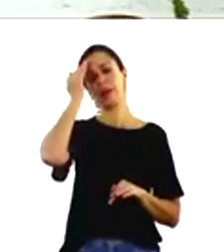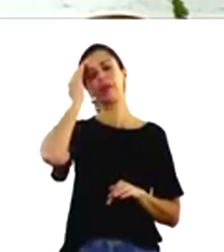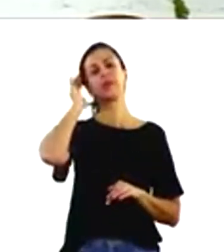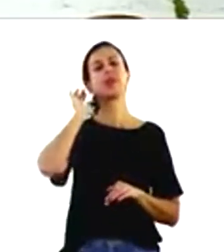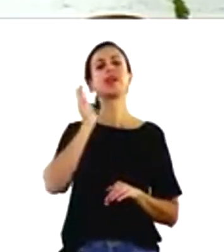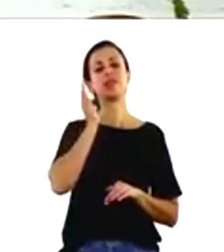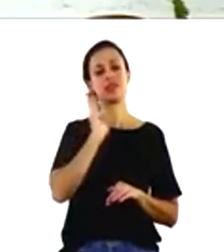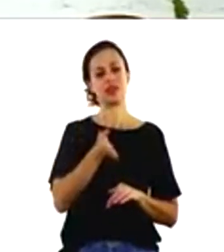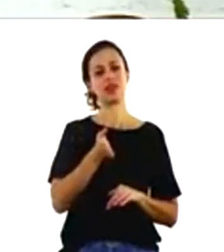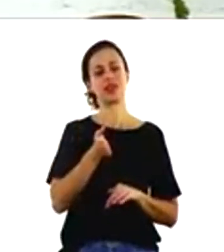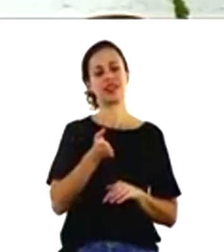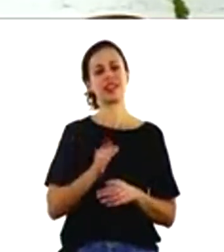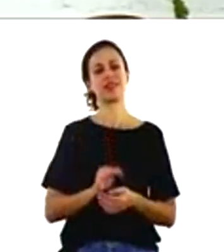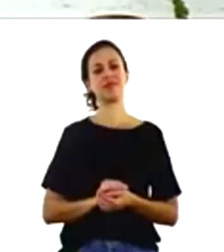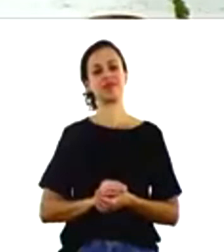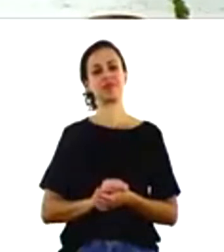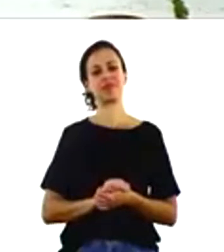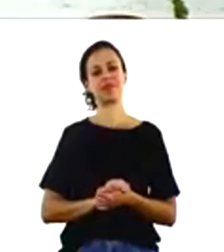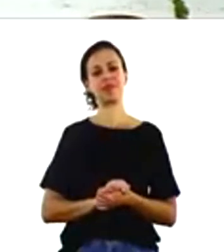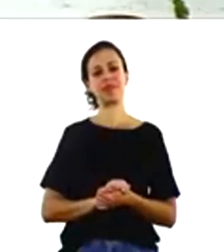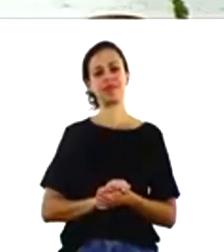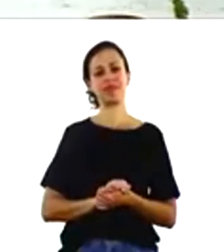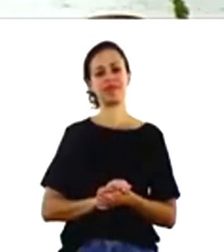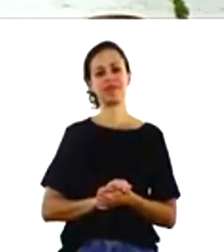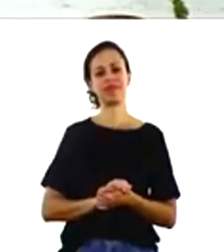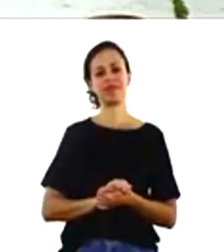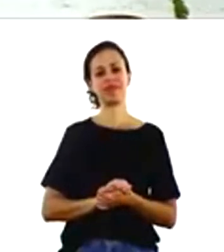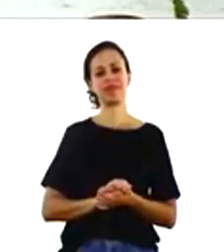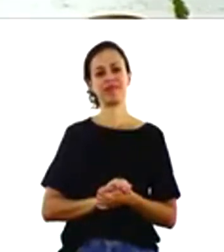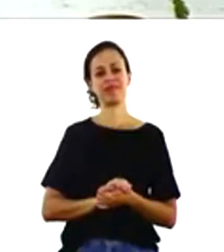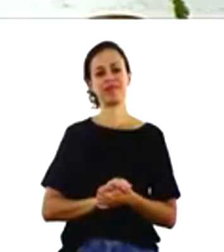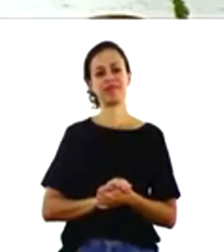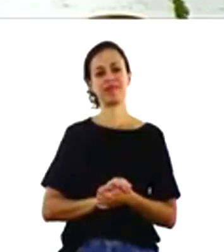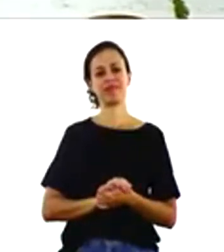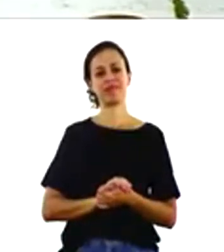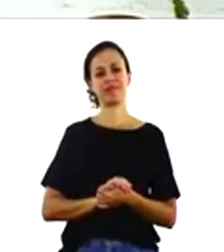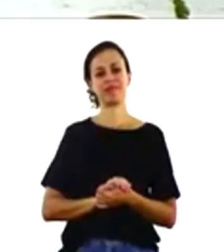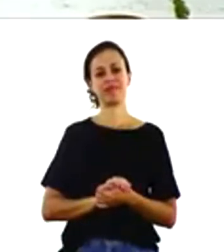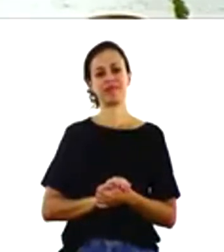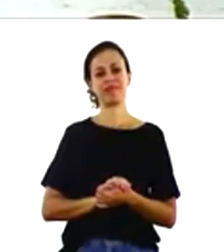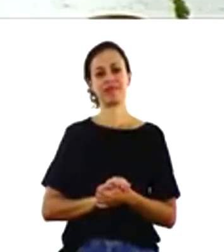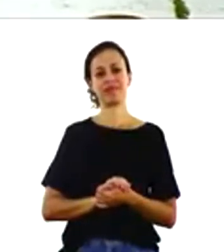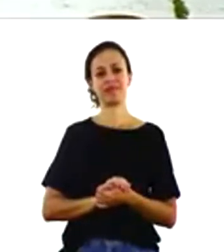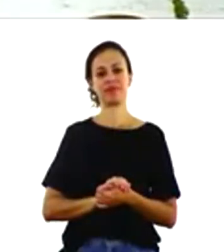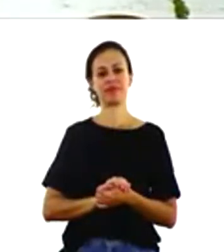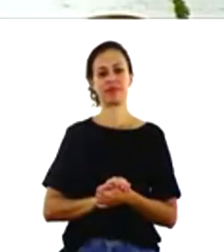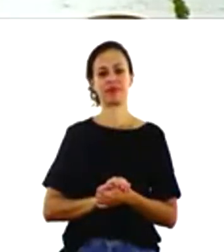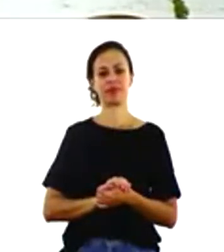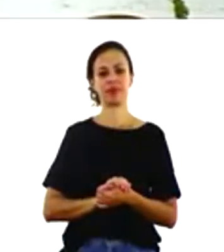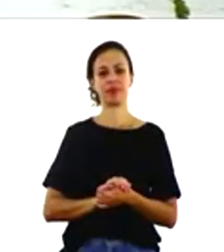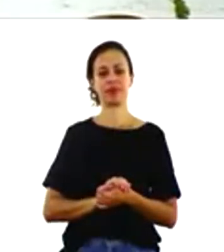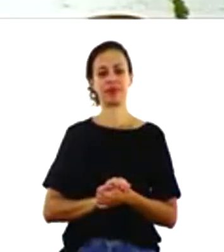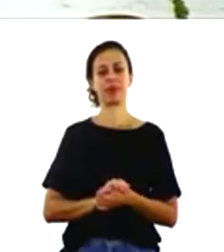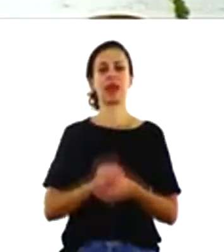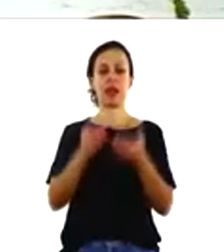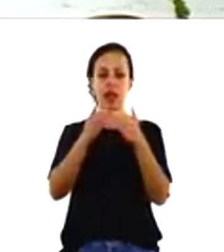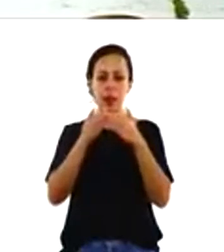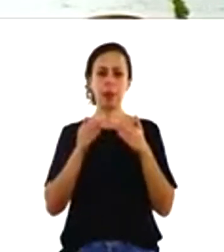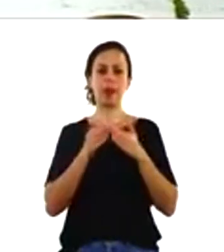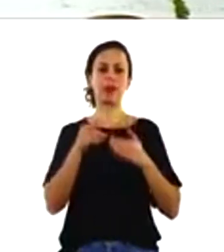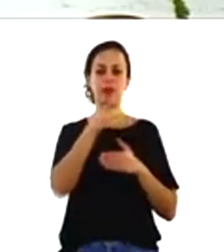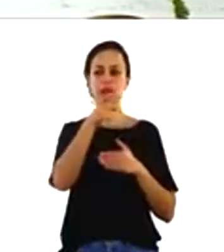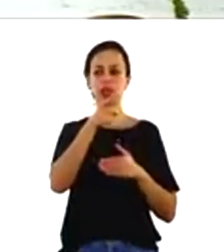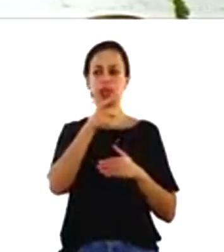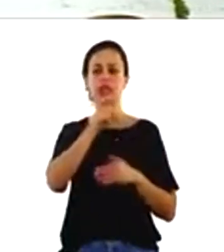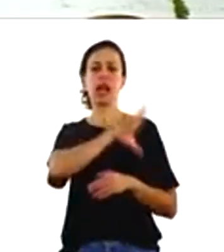muito simples: irmãos, eu soube que vocês têm tido muito amor uns pelos outros